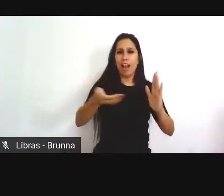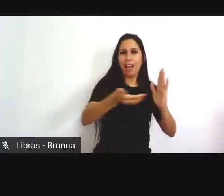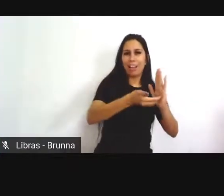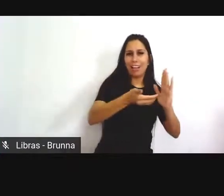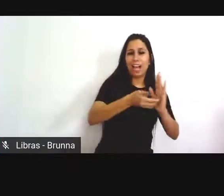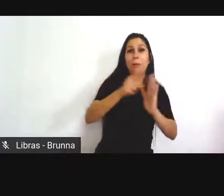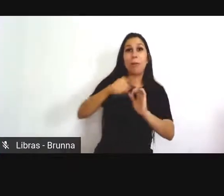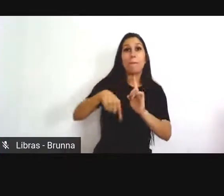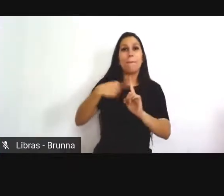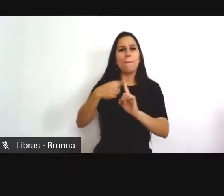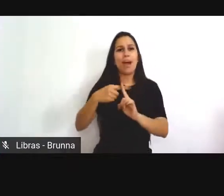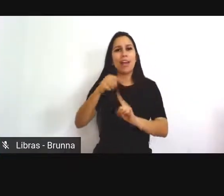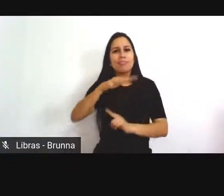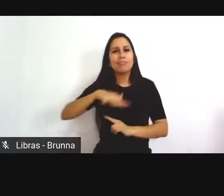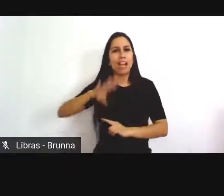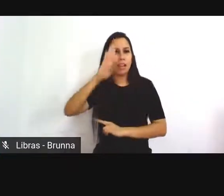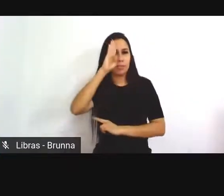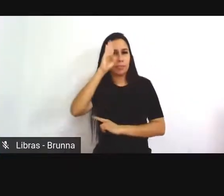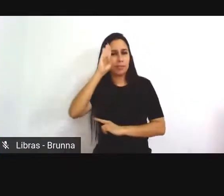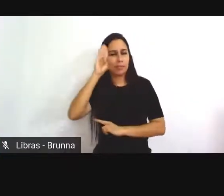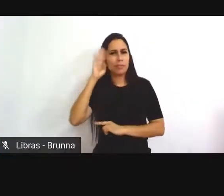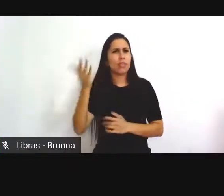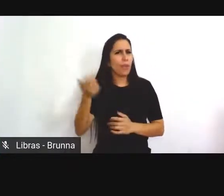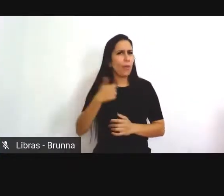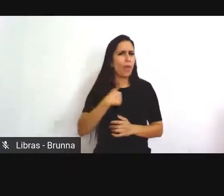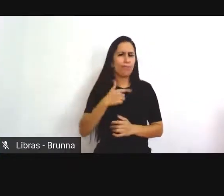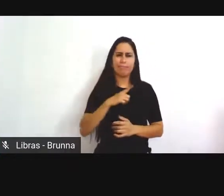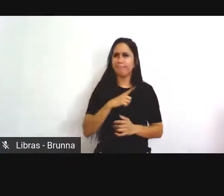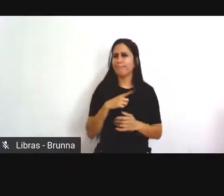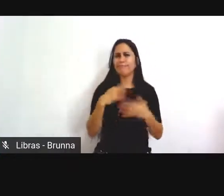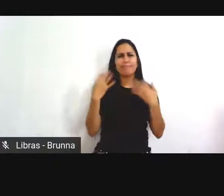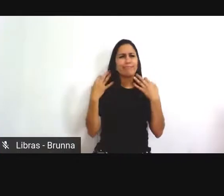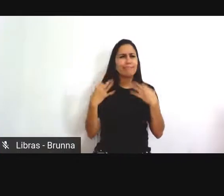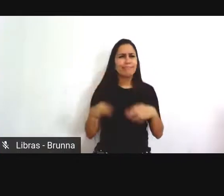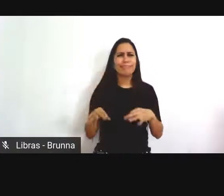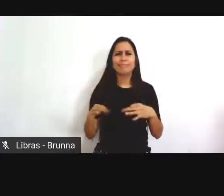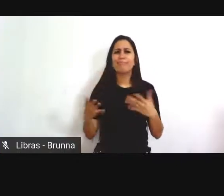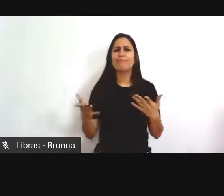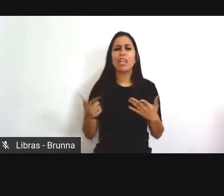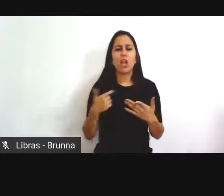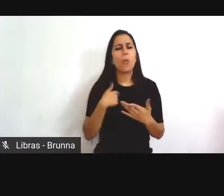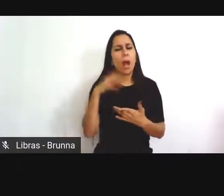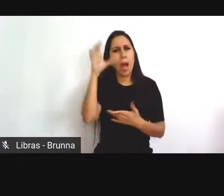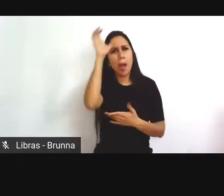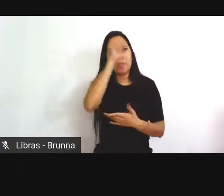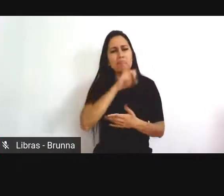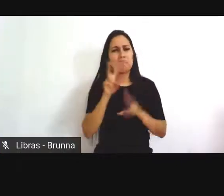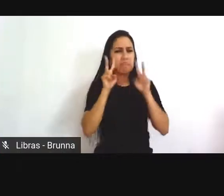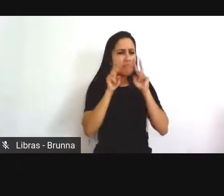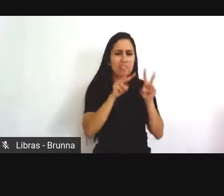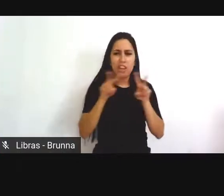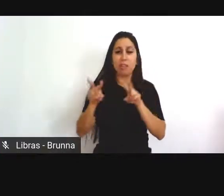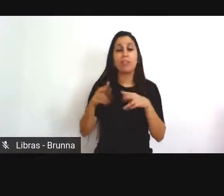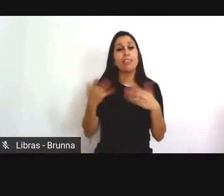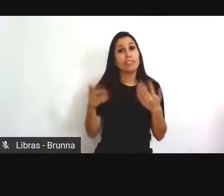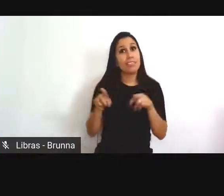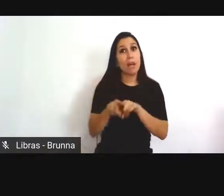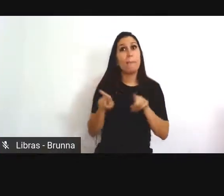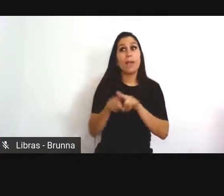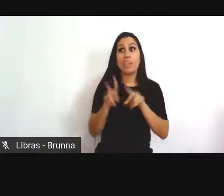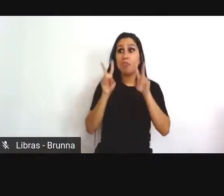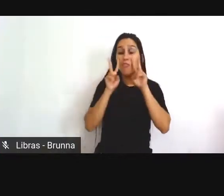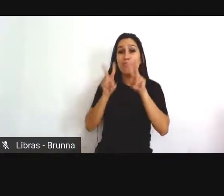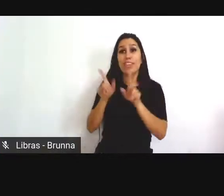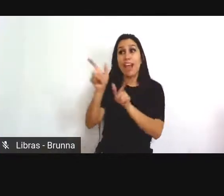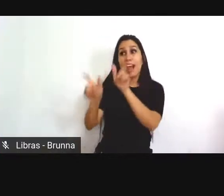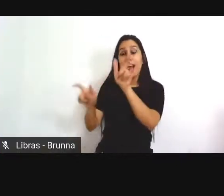Isso eu pude comprovar, e eu acho que os colegas que estão aí fazendo outras versões, ou fazendo outros caminhos,